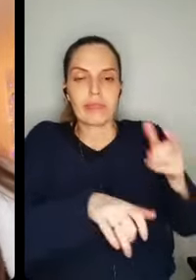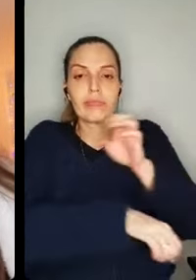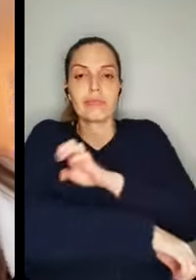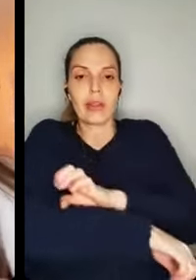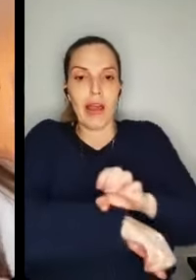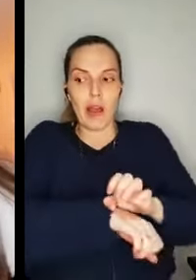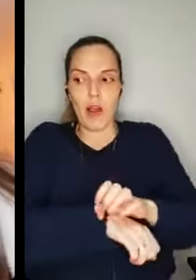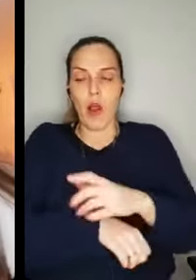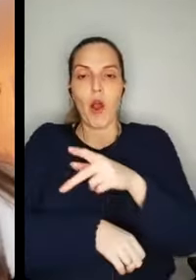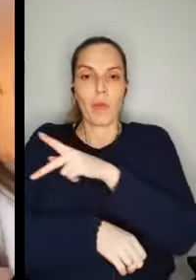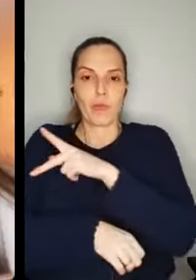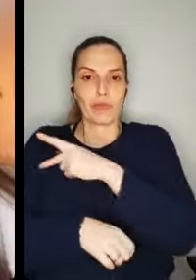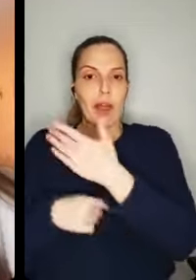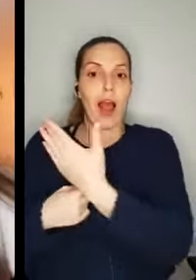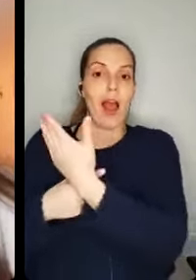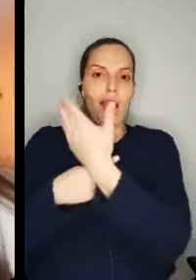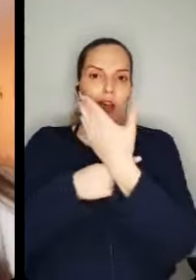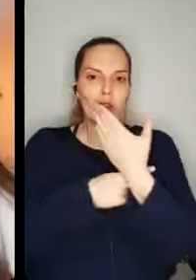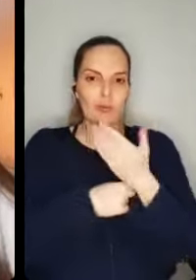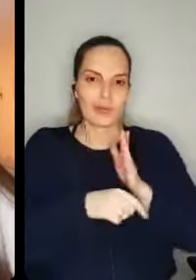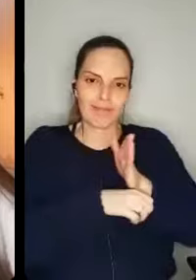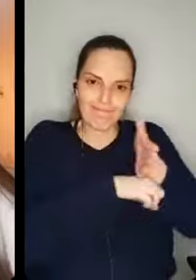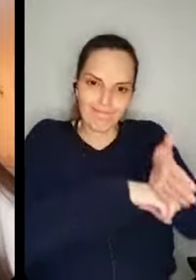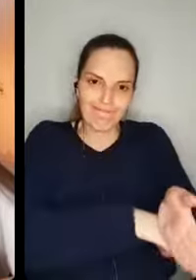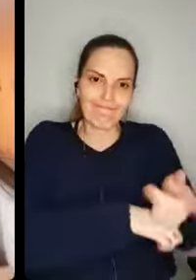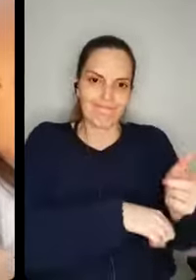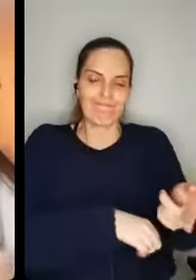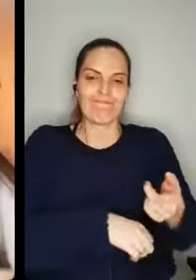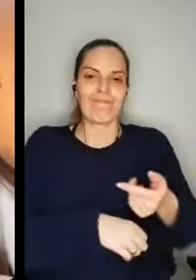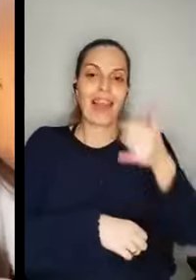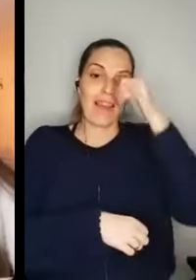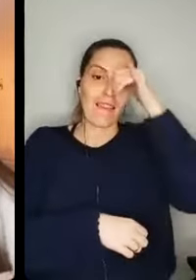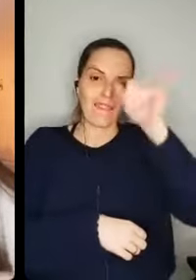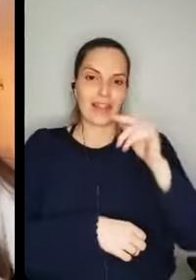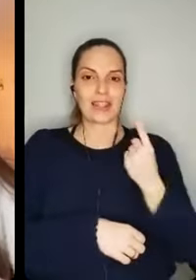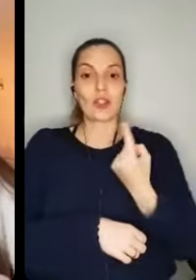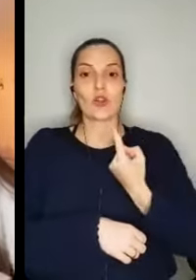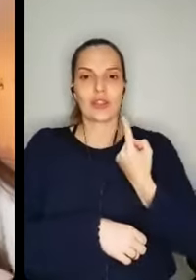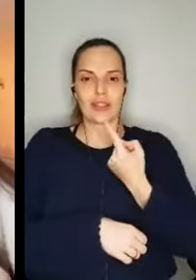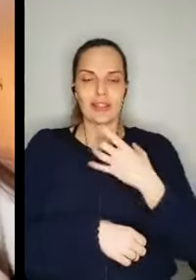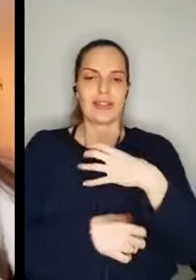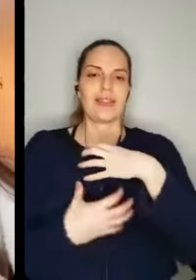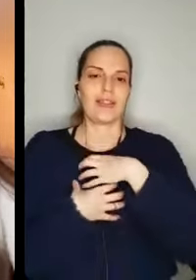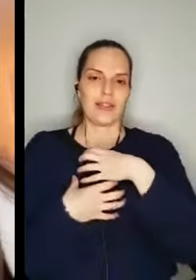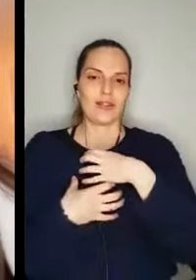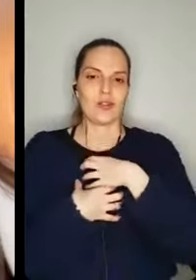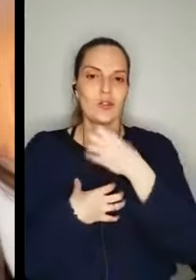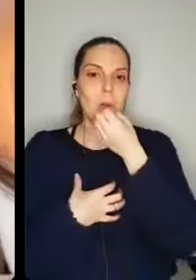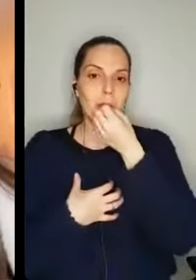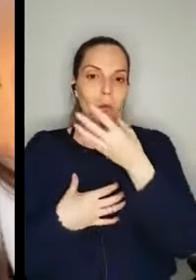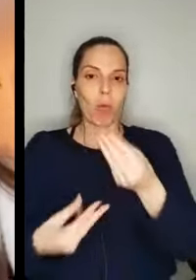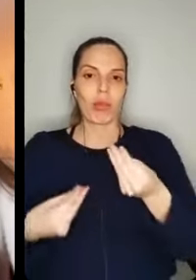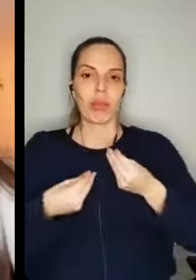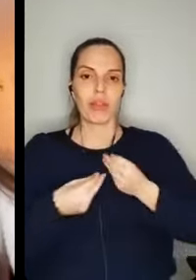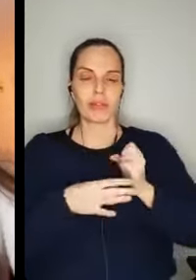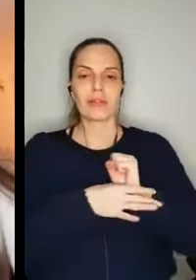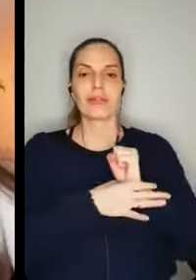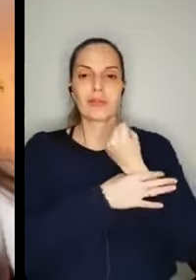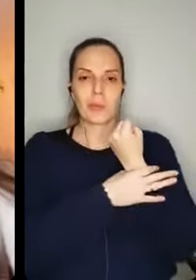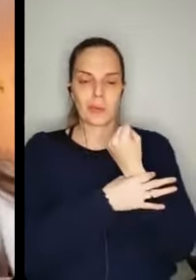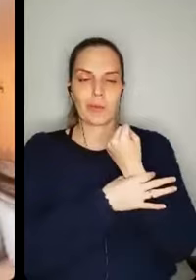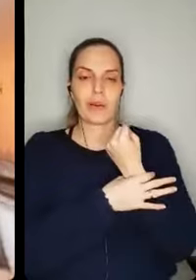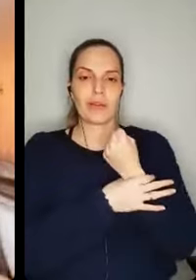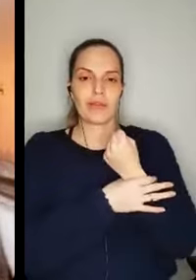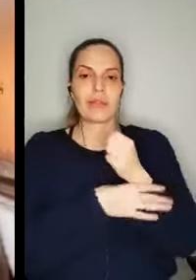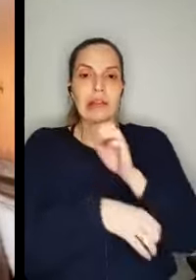a gente se sente, assim, não se sente sozinho, né? Nesse sentido, isso dá, querendo ou não, mais segurança para se inserir, né? Como